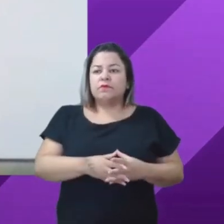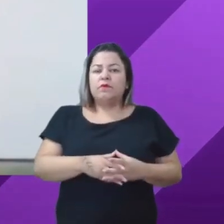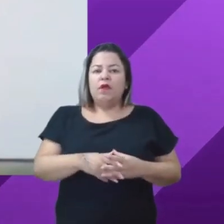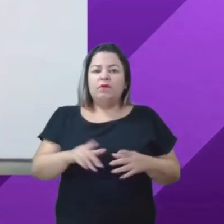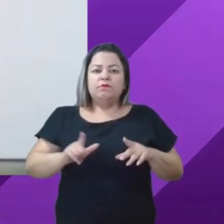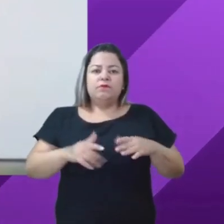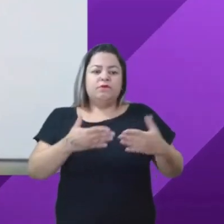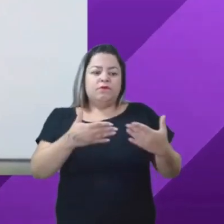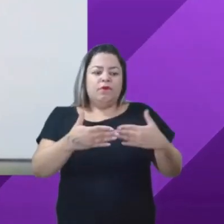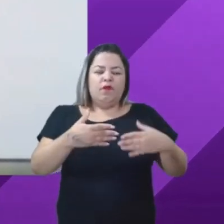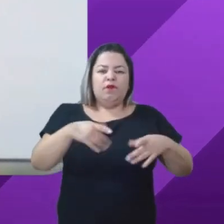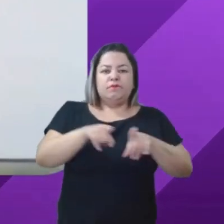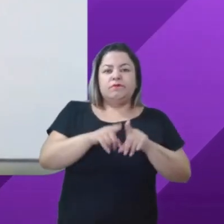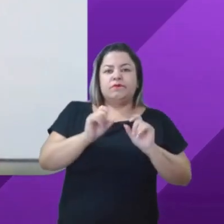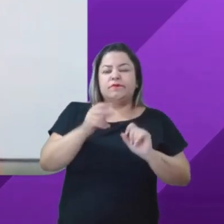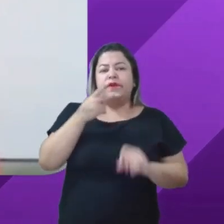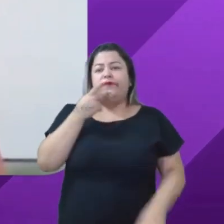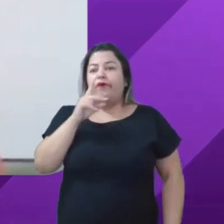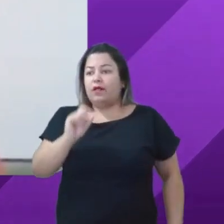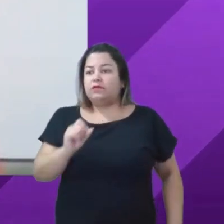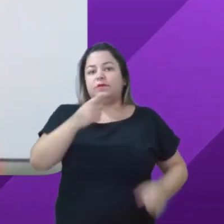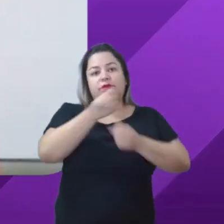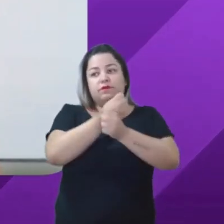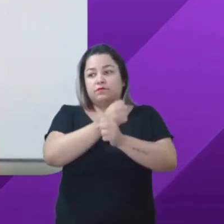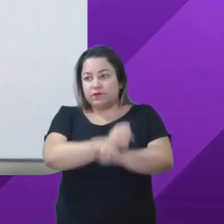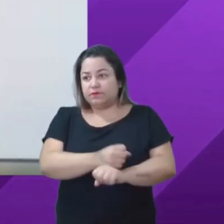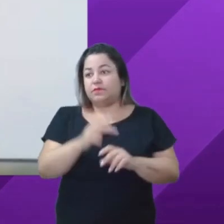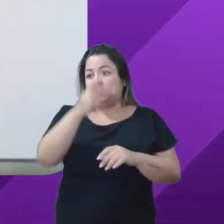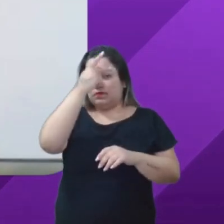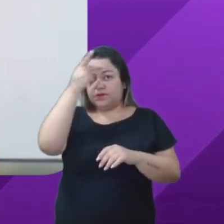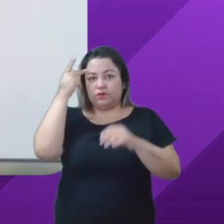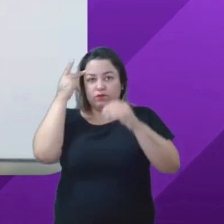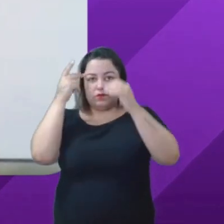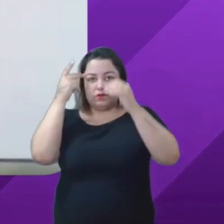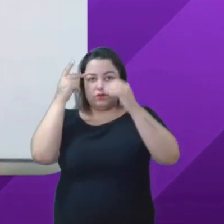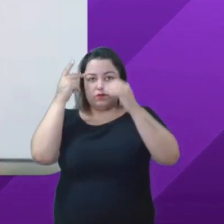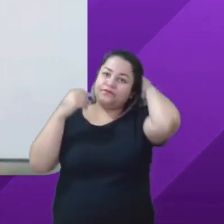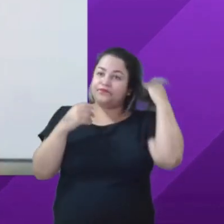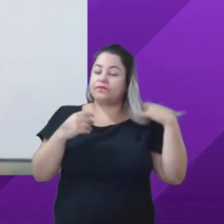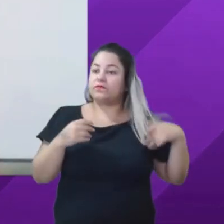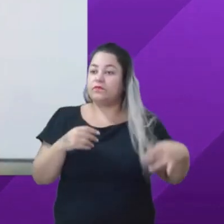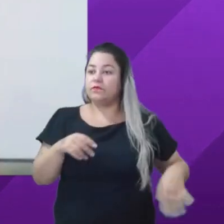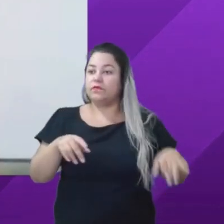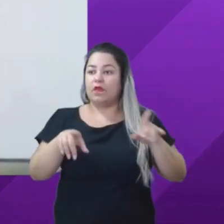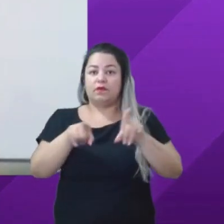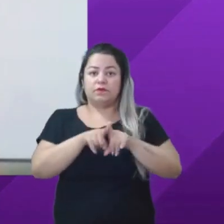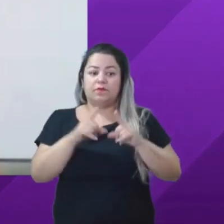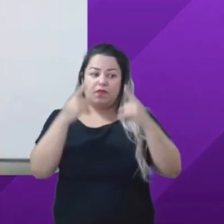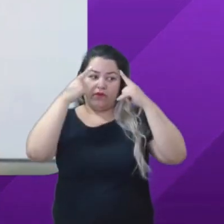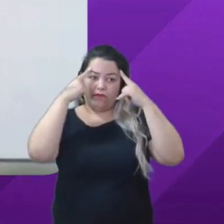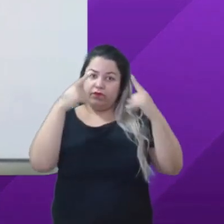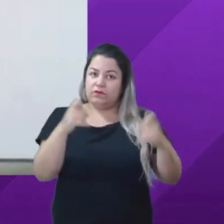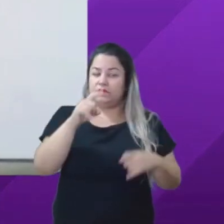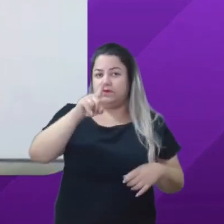uma dinâmica que justifica a escravização dessas pessoas, isso traz uma dinâmica que justifica a violência